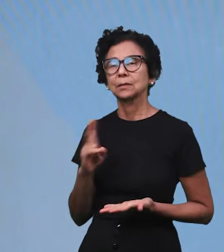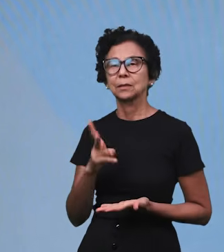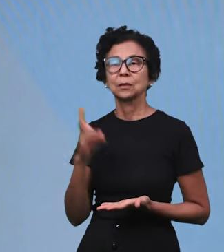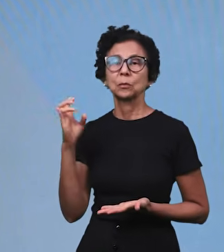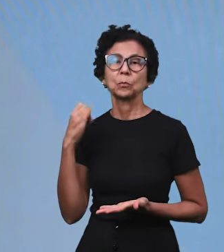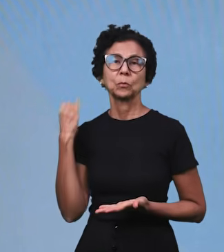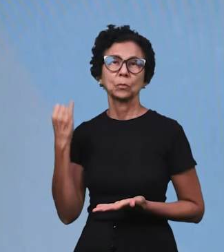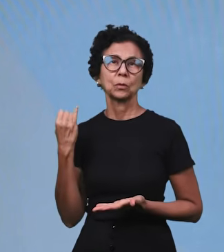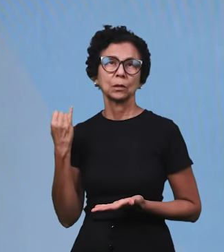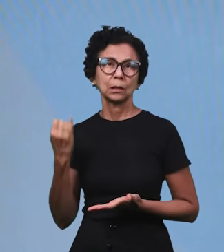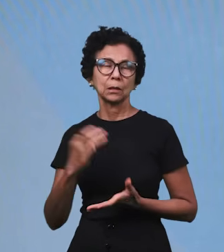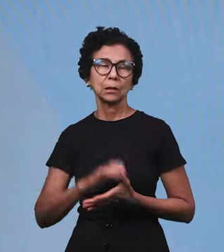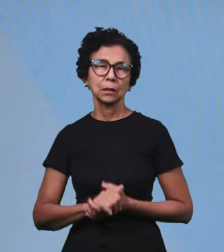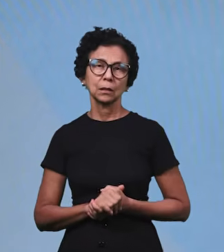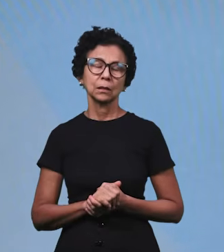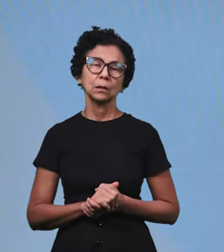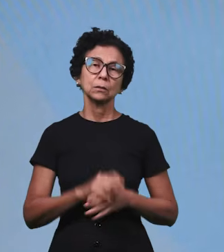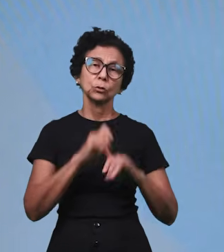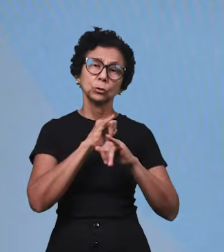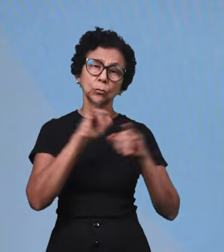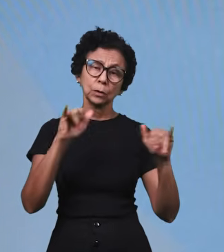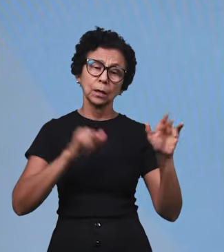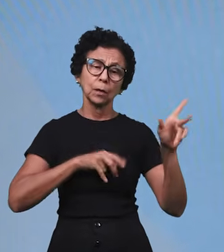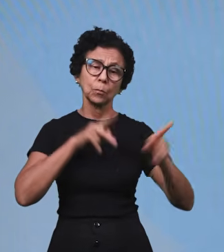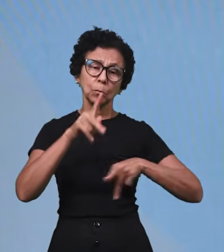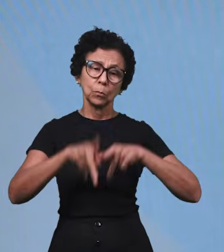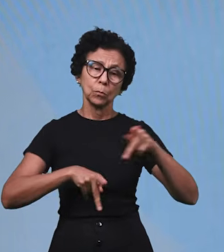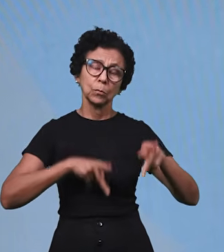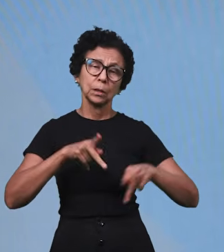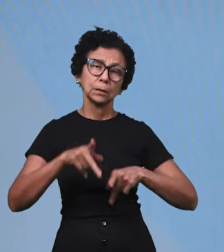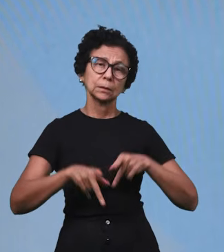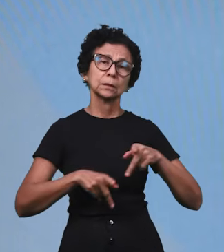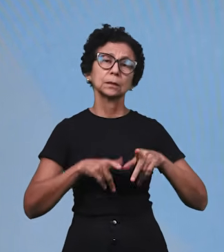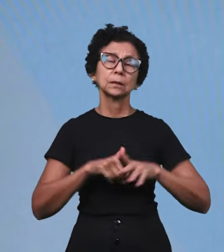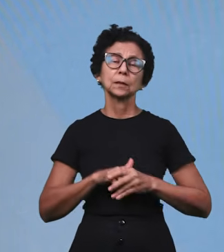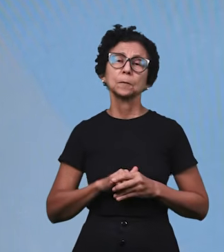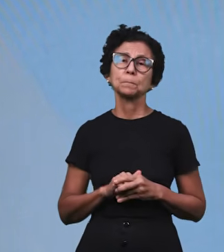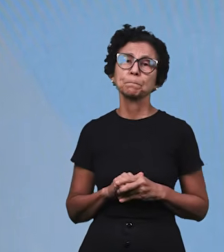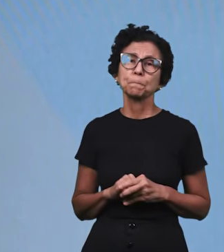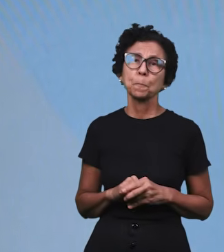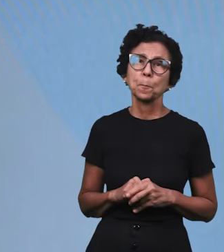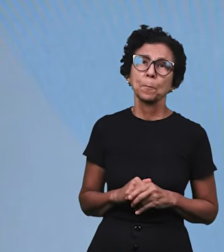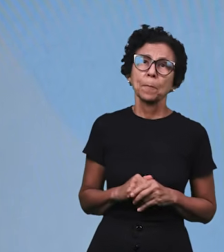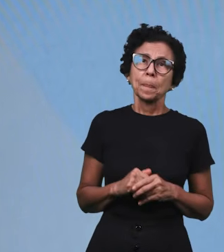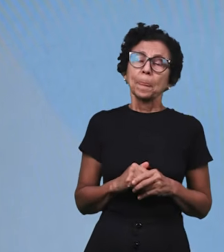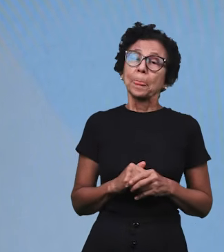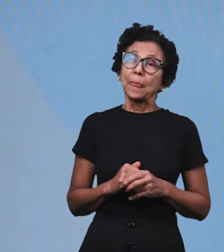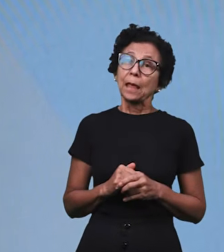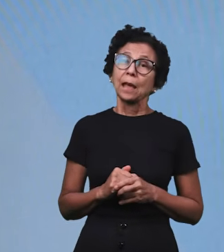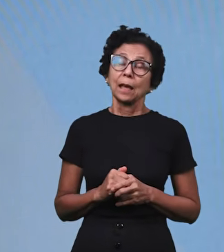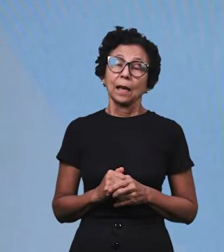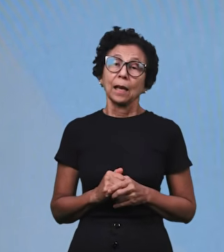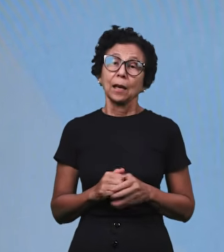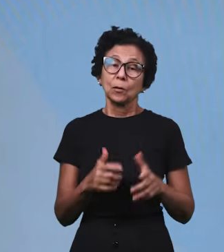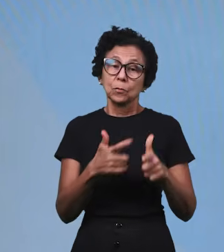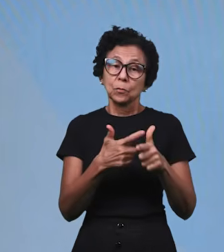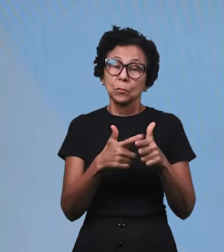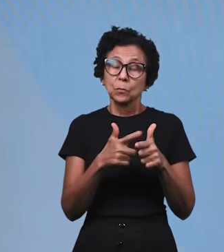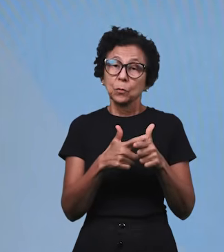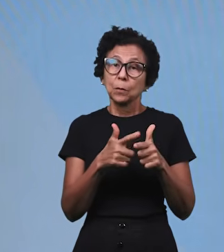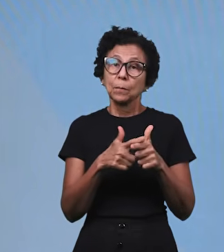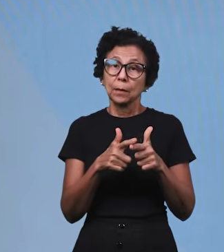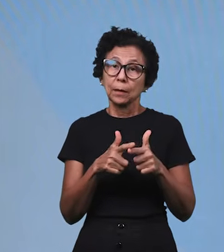gente trazer mensagem para a população acerca dos problemas que são assim silenciosos, né? E